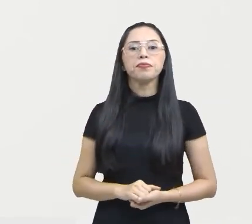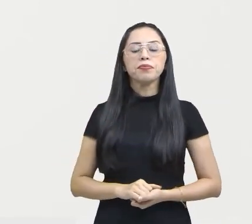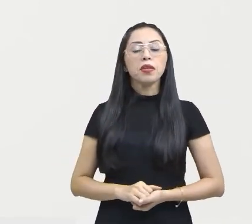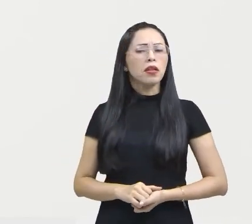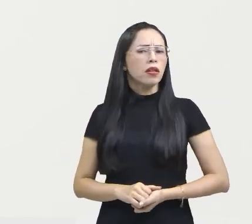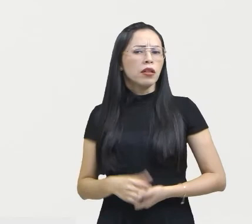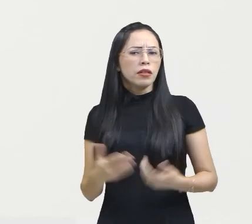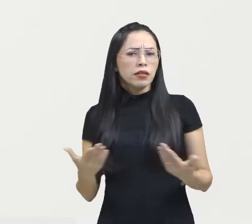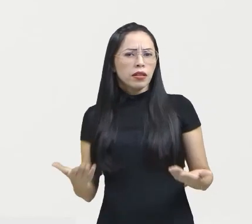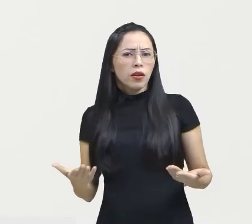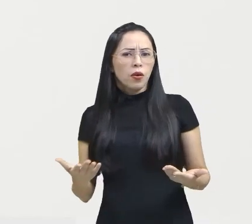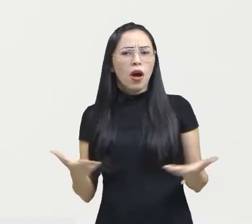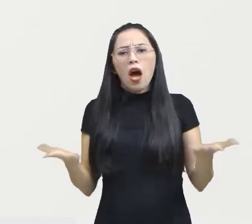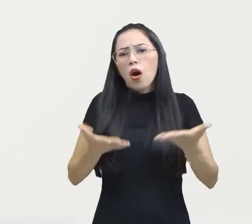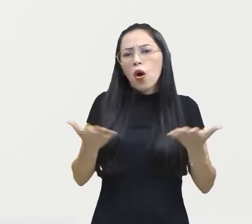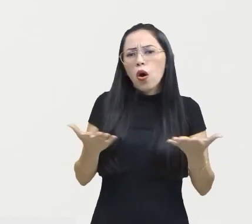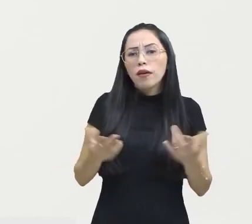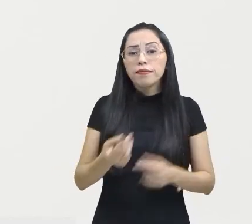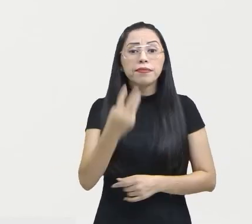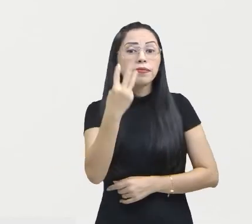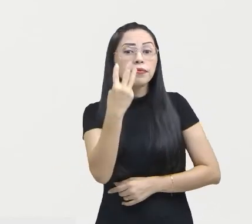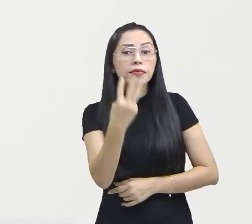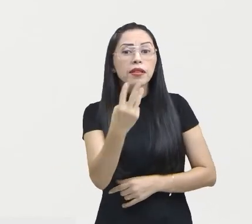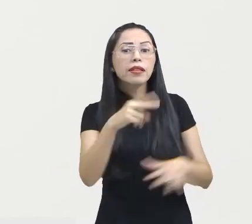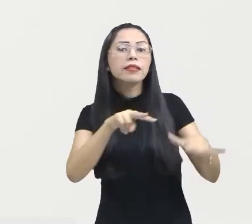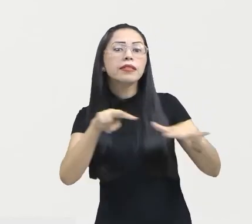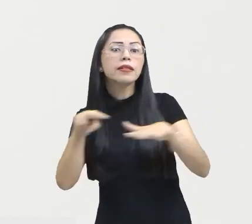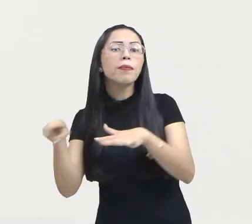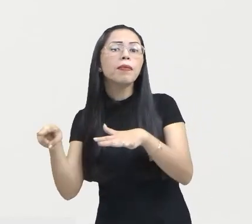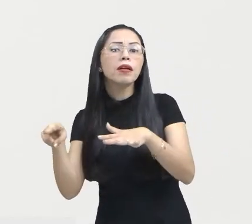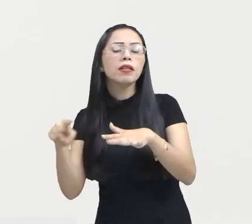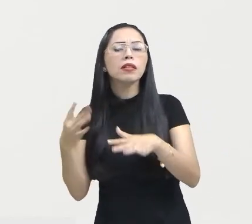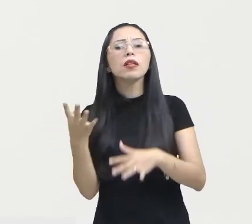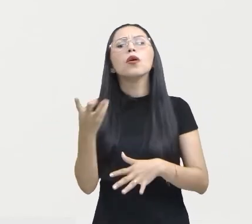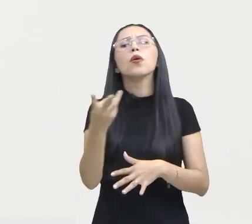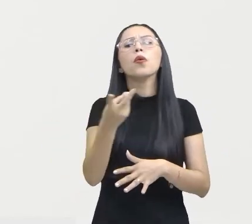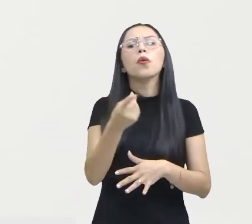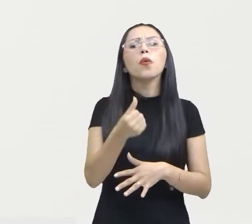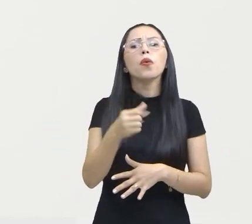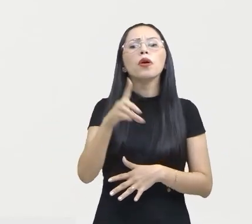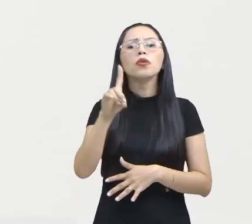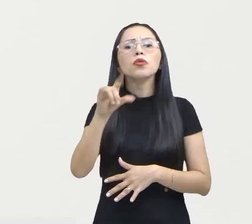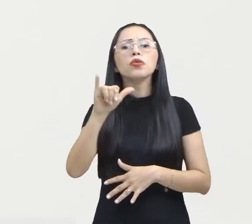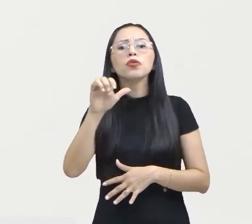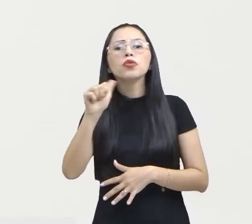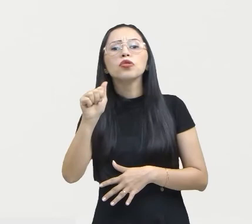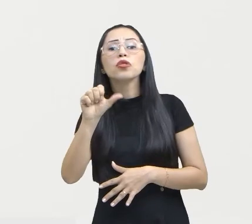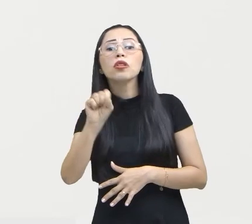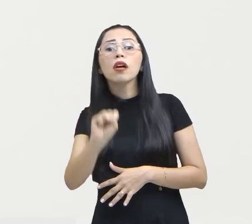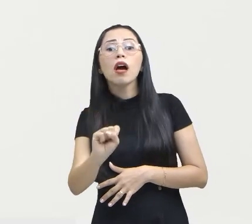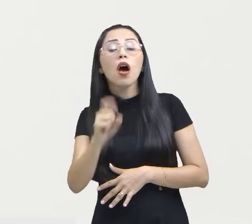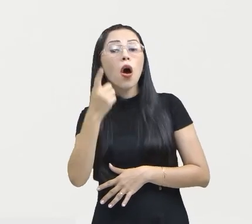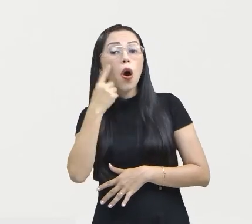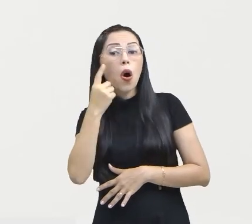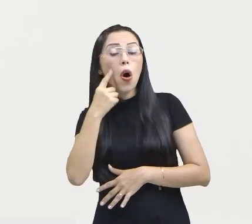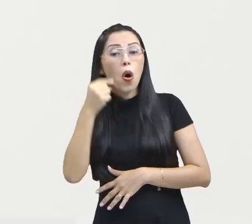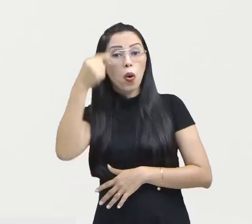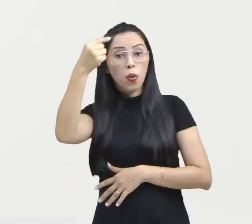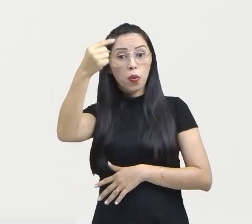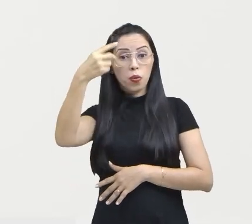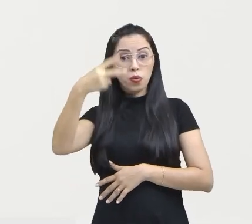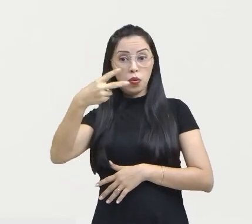7 dias, quantos dias tem 3 semanas? Bom, se são 3 semanas, olha aí, uma semana, 3